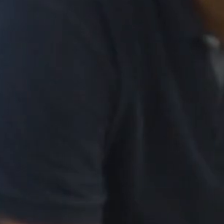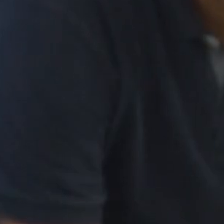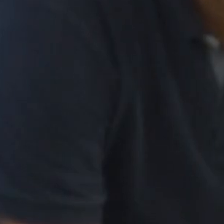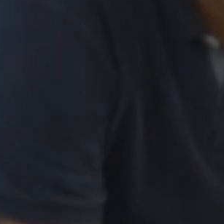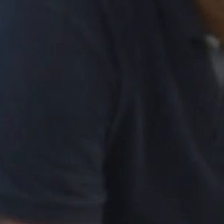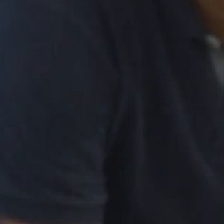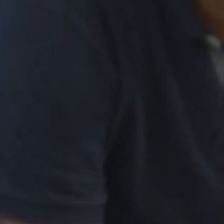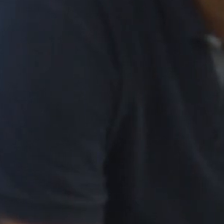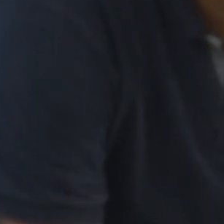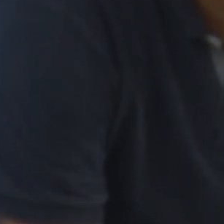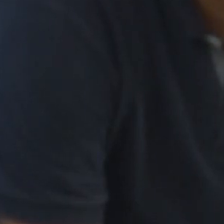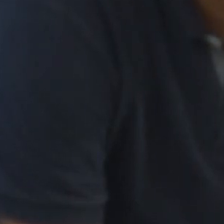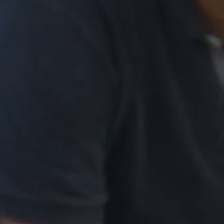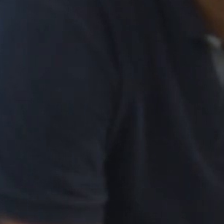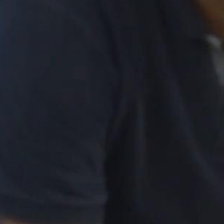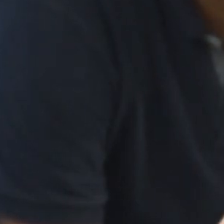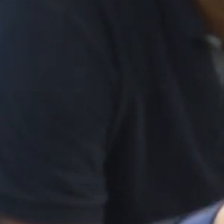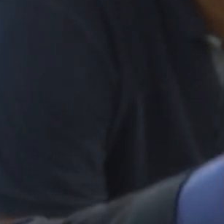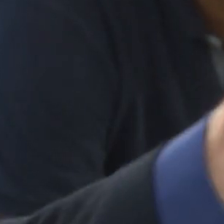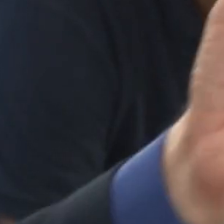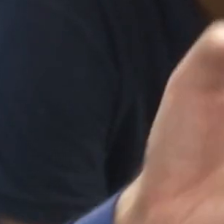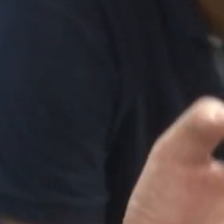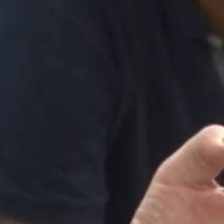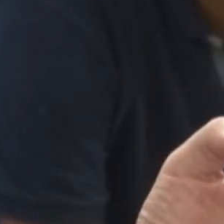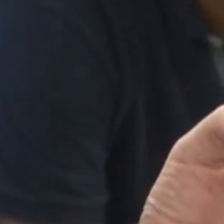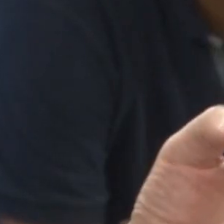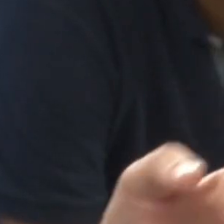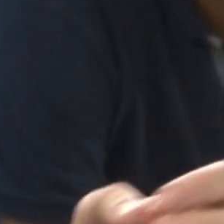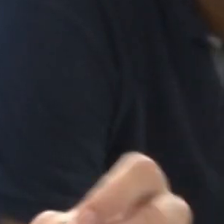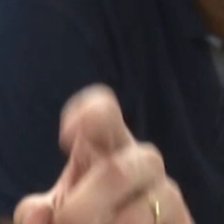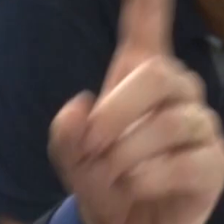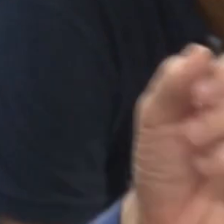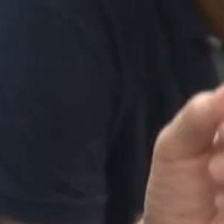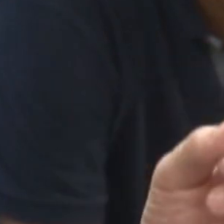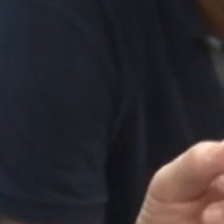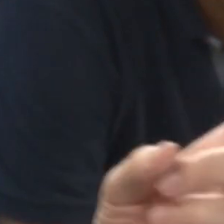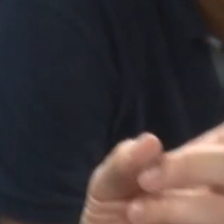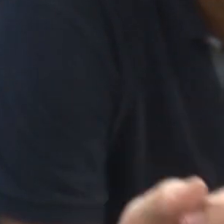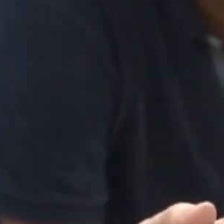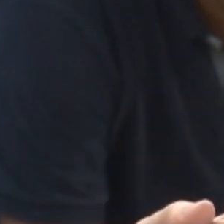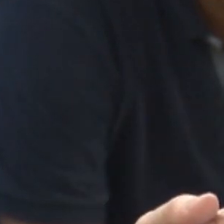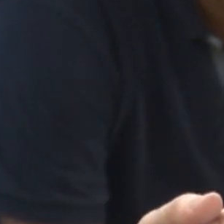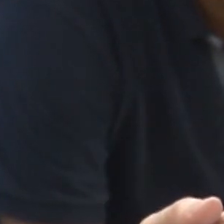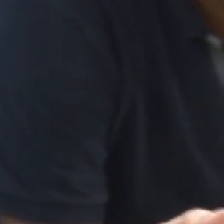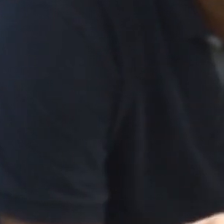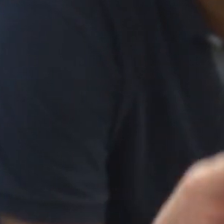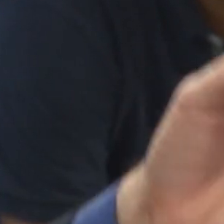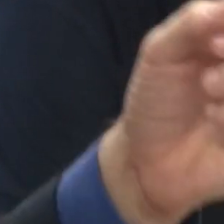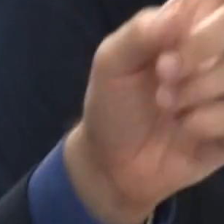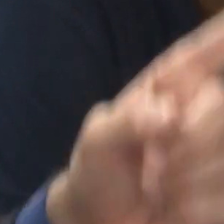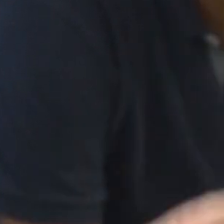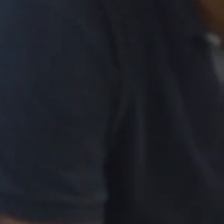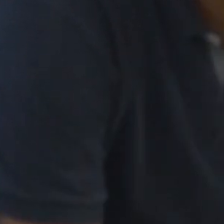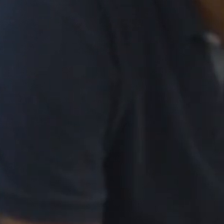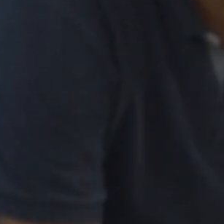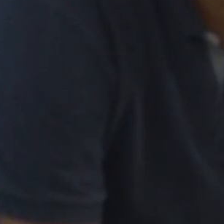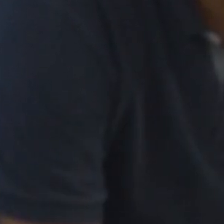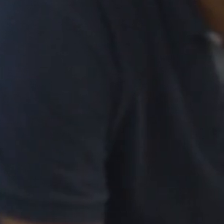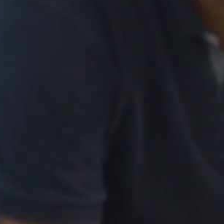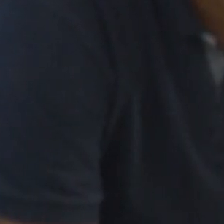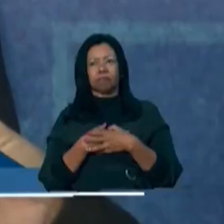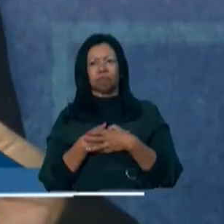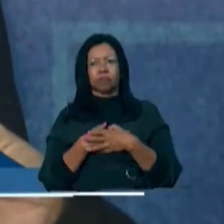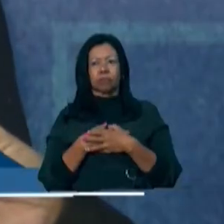que implantou isso e depois o estado de São Paulo implantou nesse ano e também está sendo discutido a nível Nacional uma vez que é uma condição